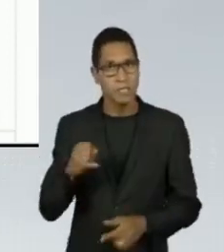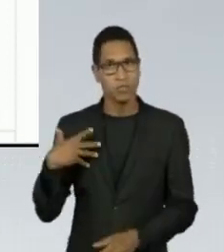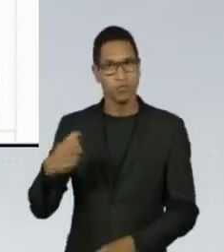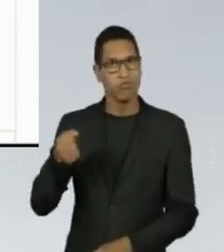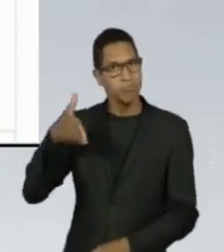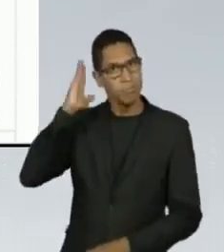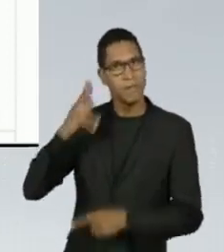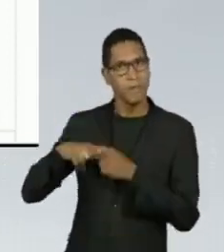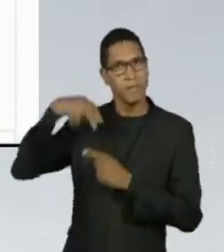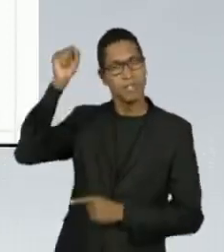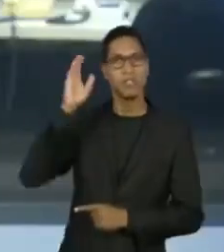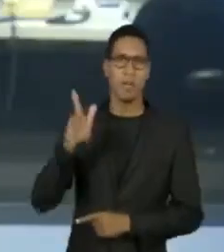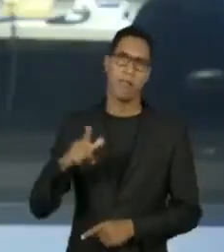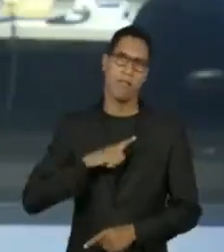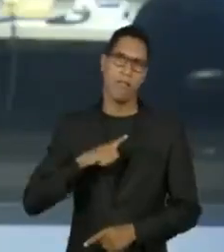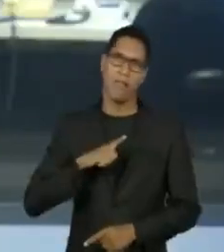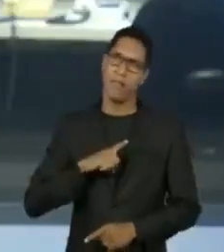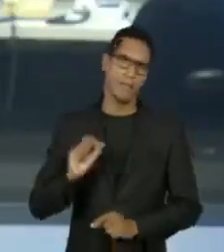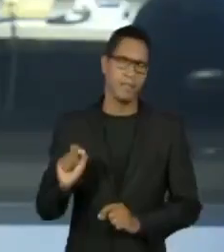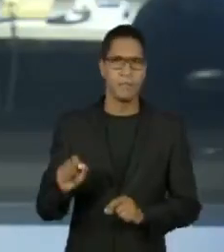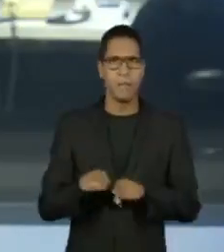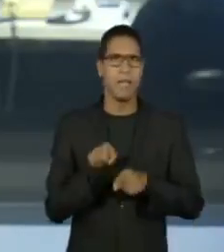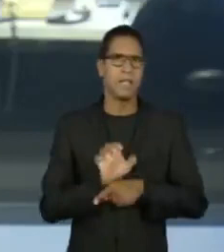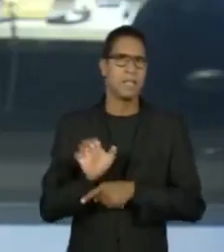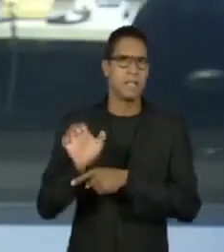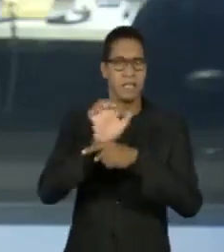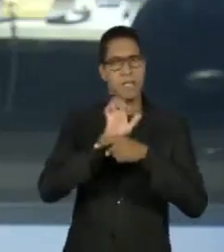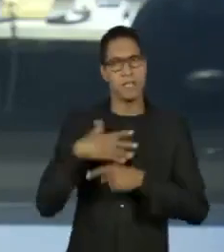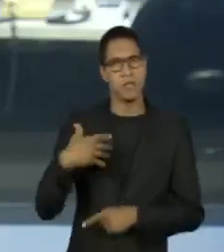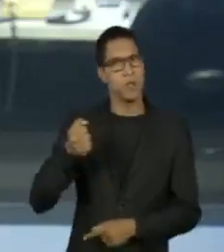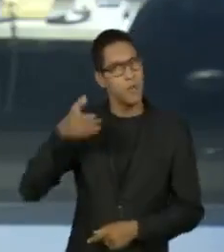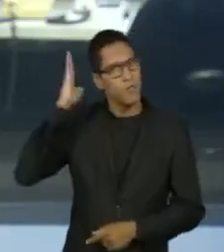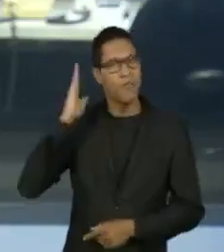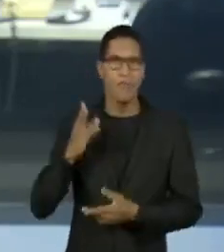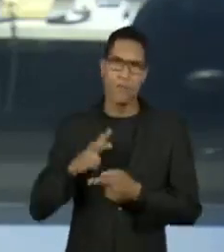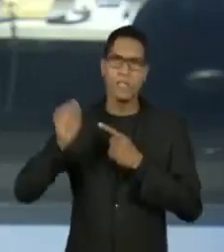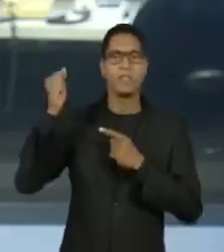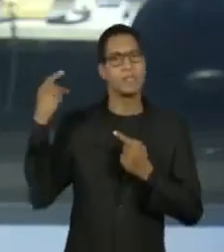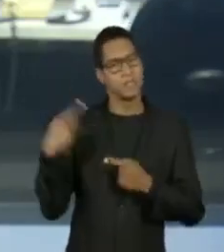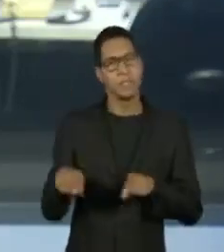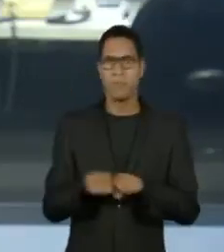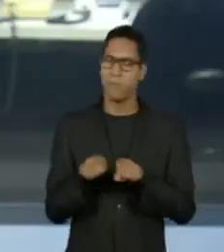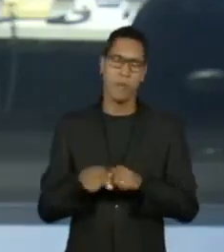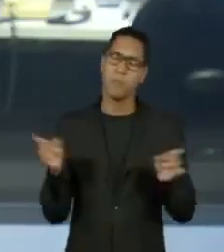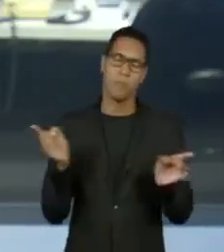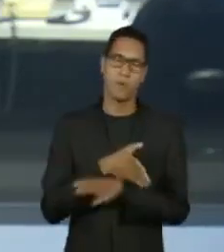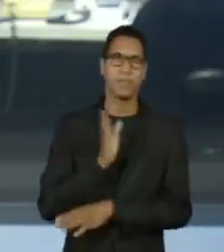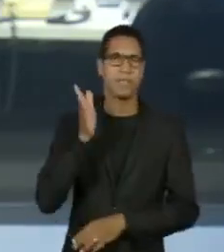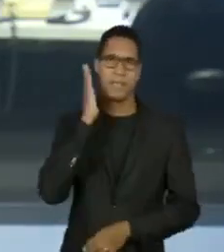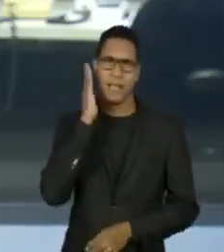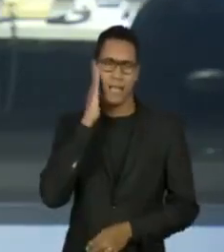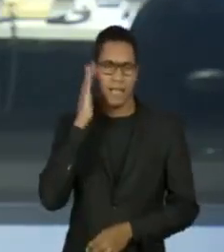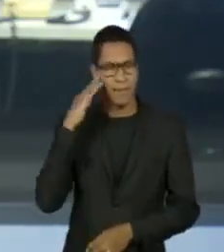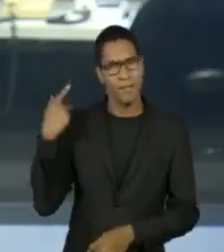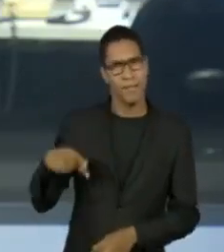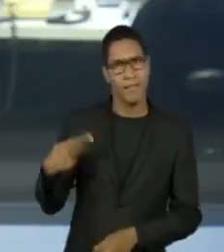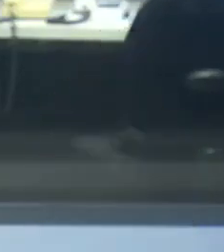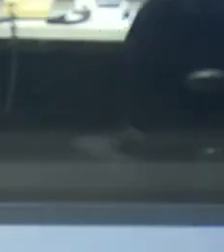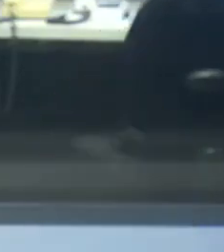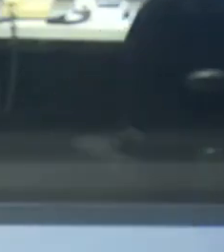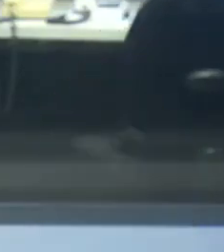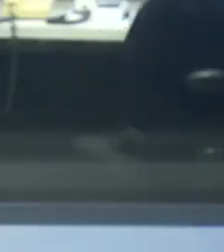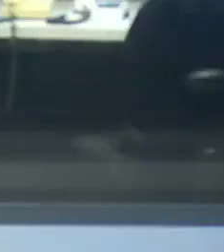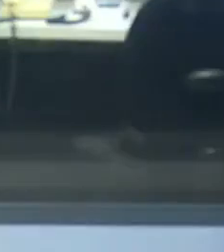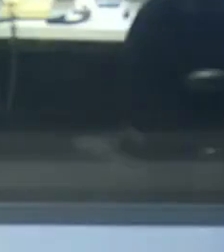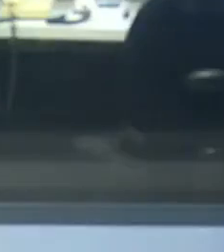vencer, está definida. Na verdade, em qualquer estado que Joe Biden vença neste momento, esta eleição já estará definida e Donald